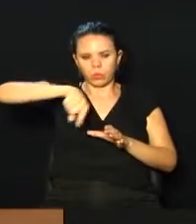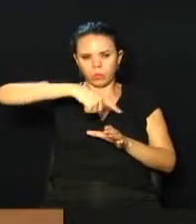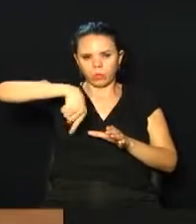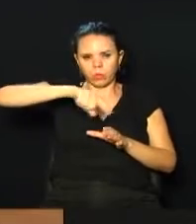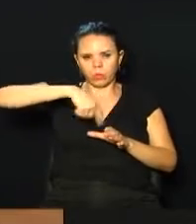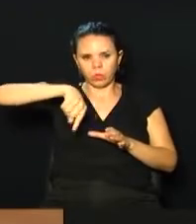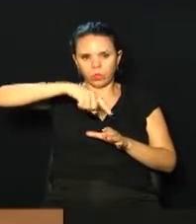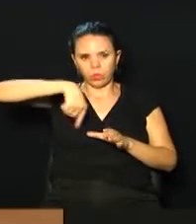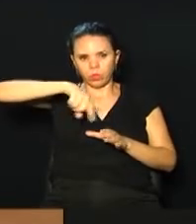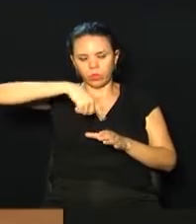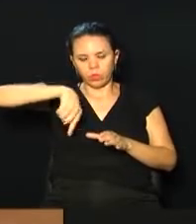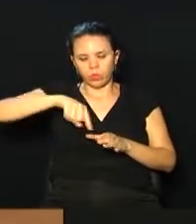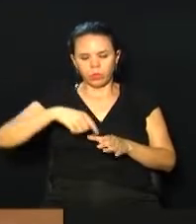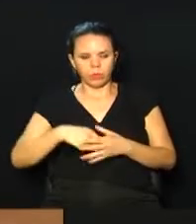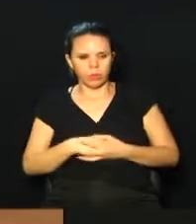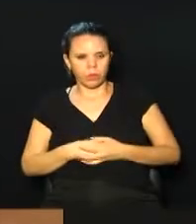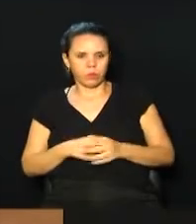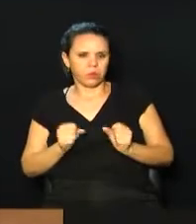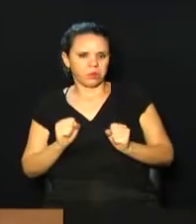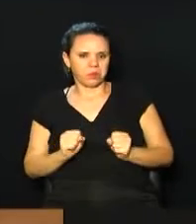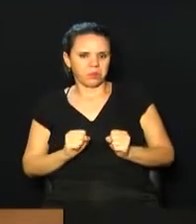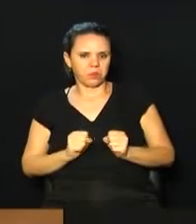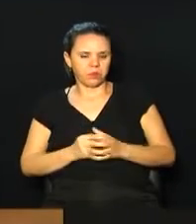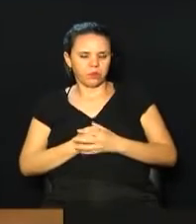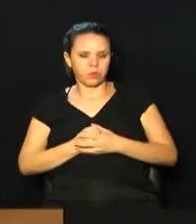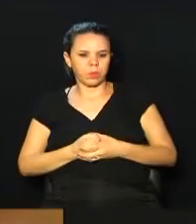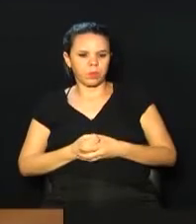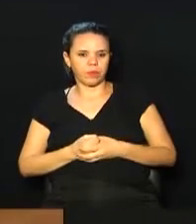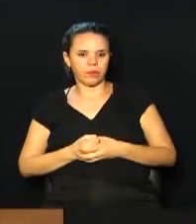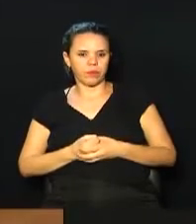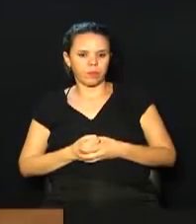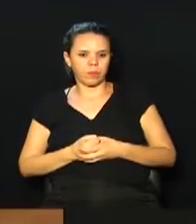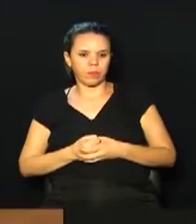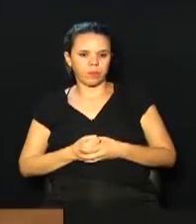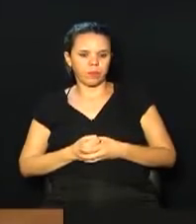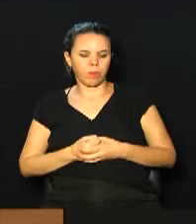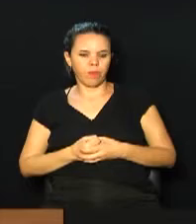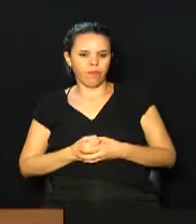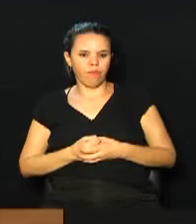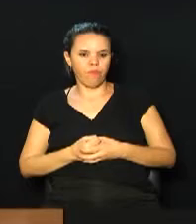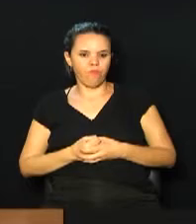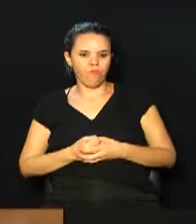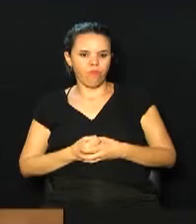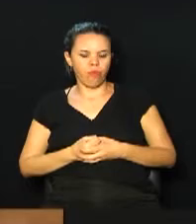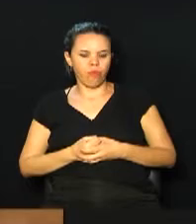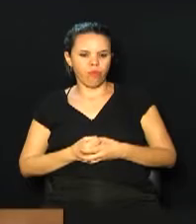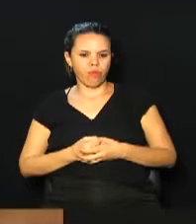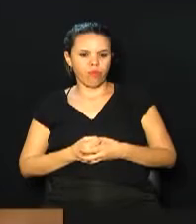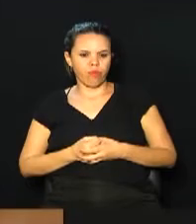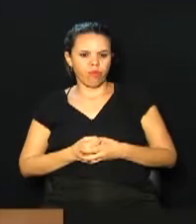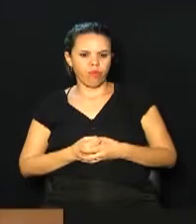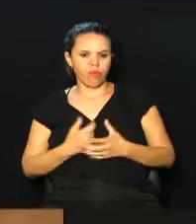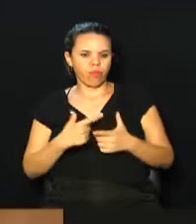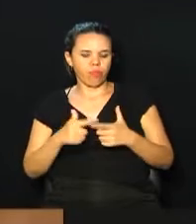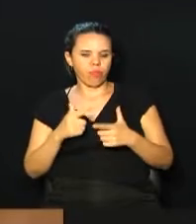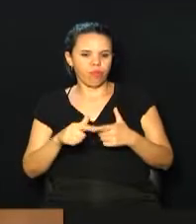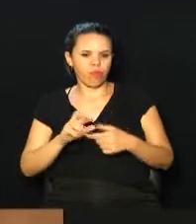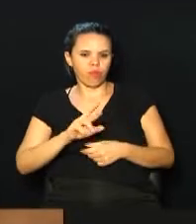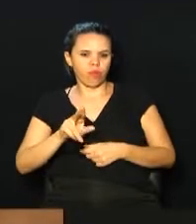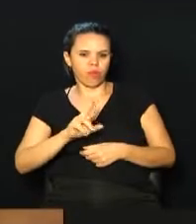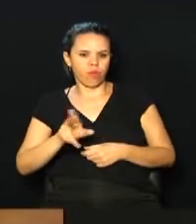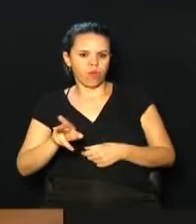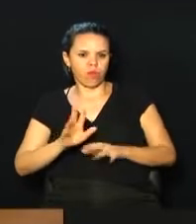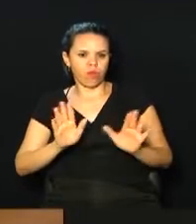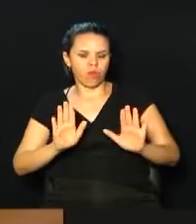entupida, ela pode contribuir, né, para esse problema, mas ela não é a